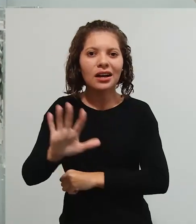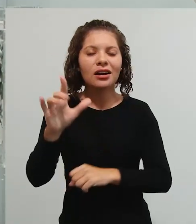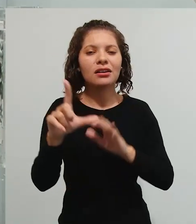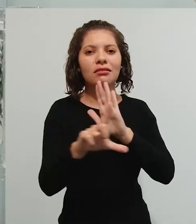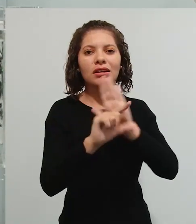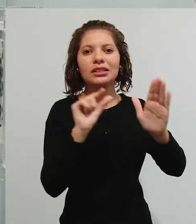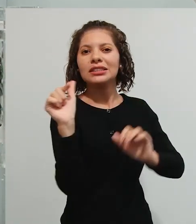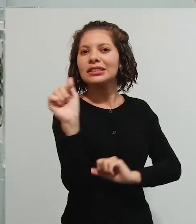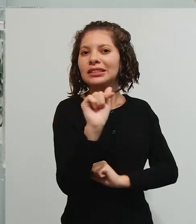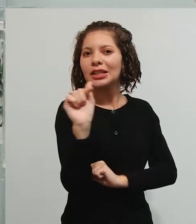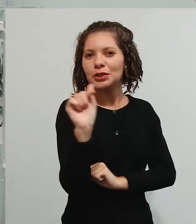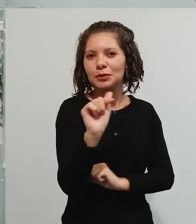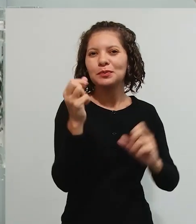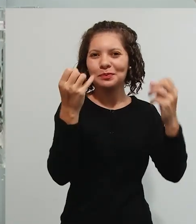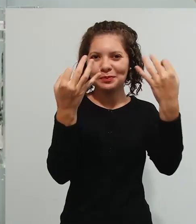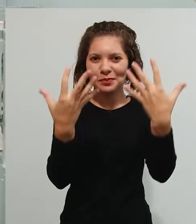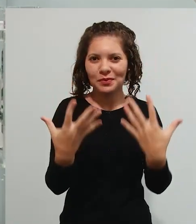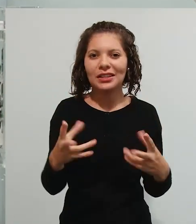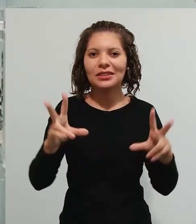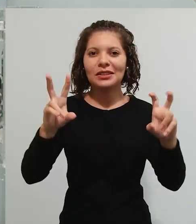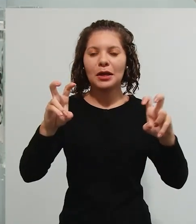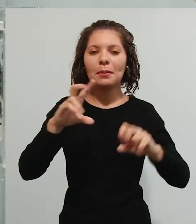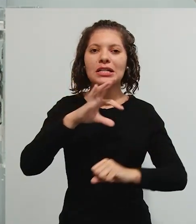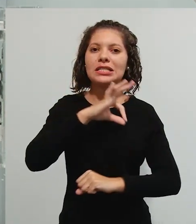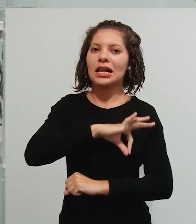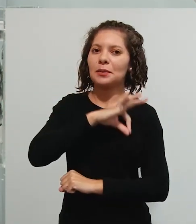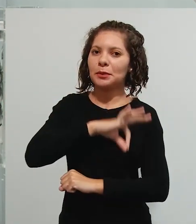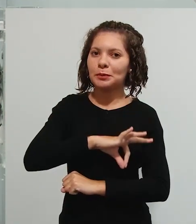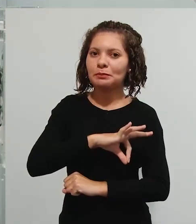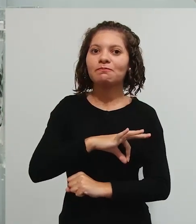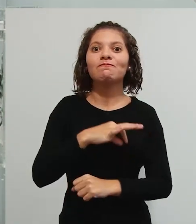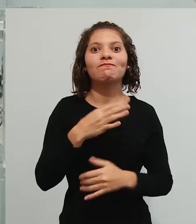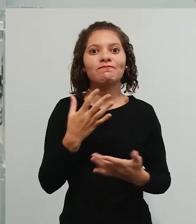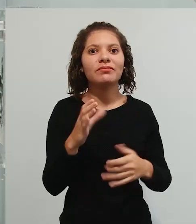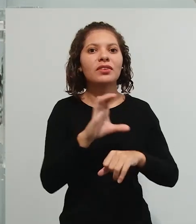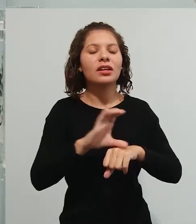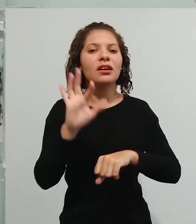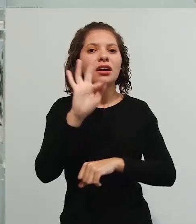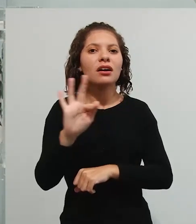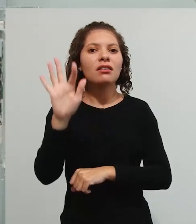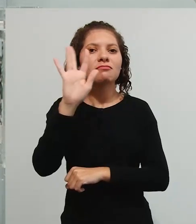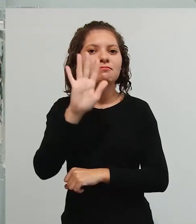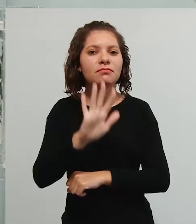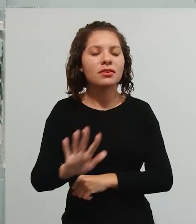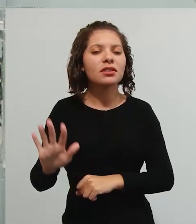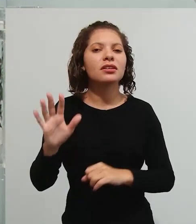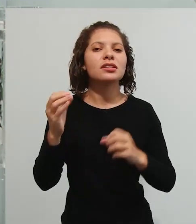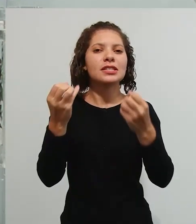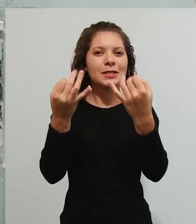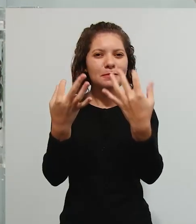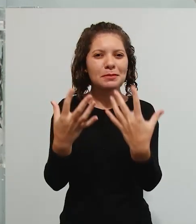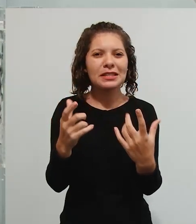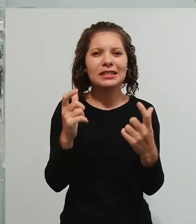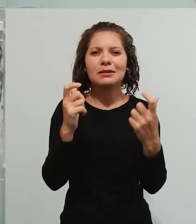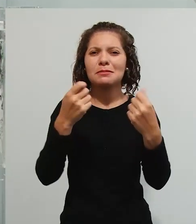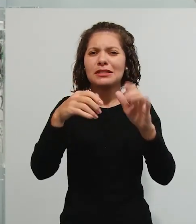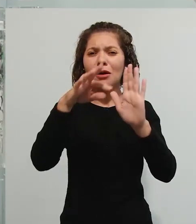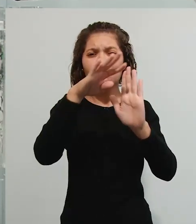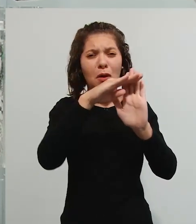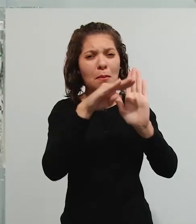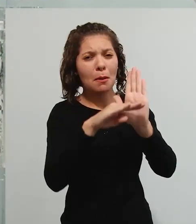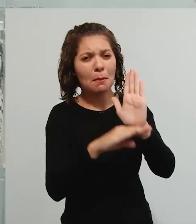o seguro-desemprego, e aí eu chamo a atenção de vocês que ele vai receber, claro, se for um